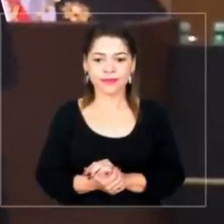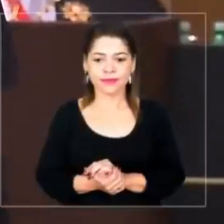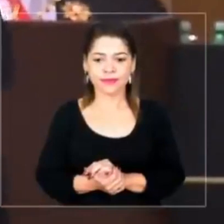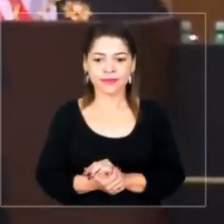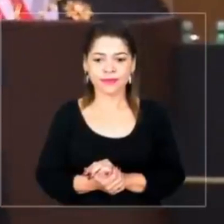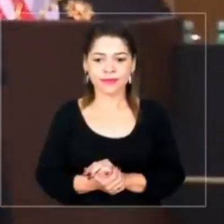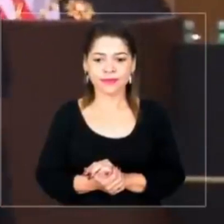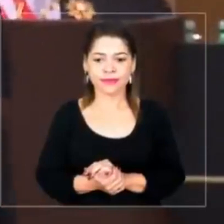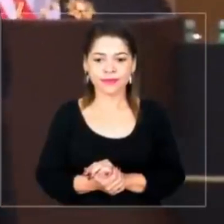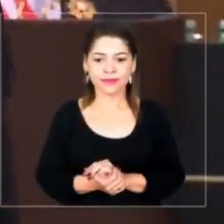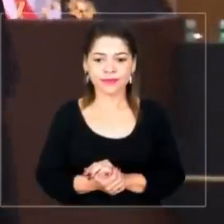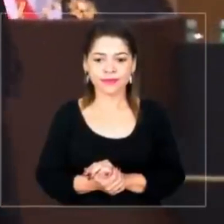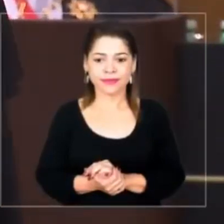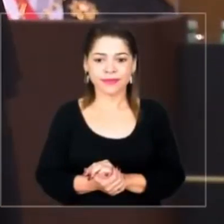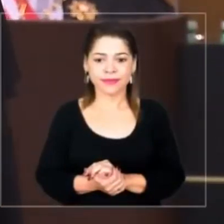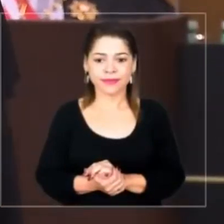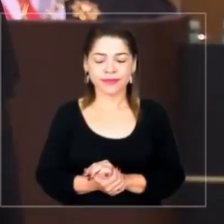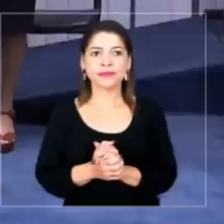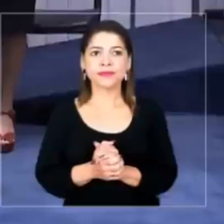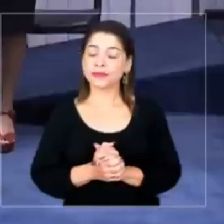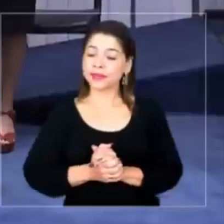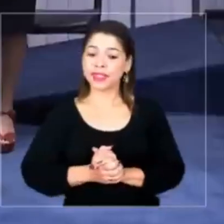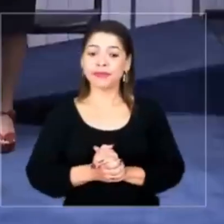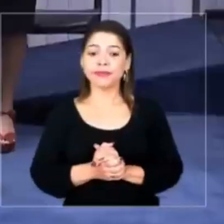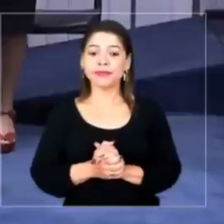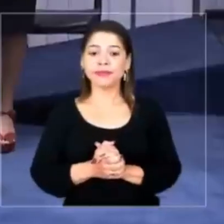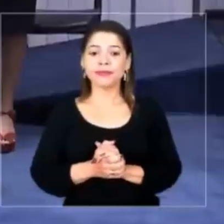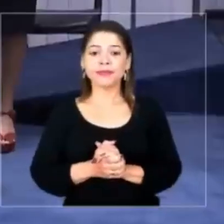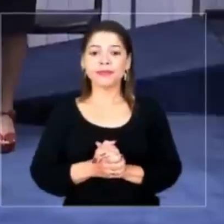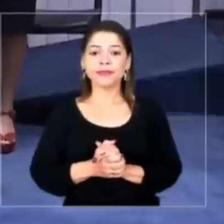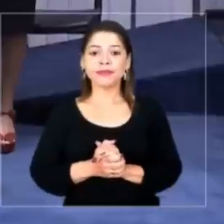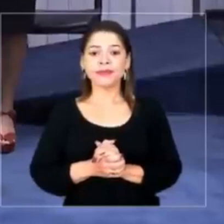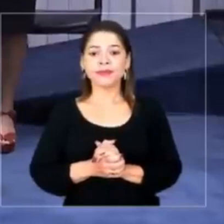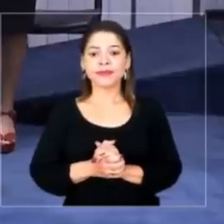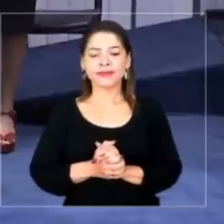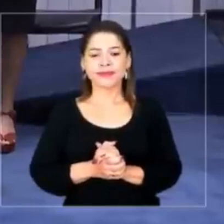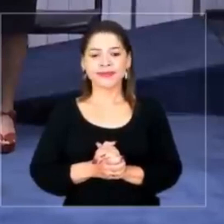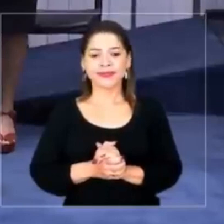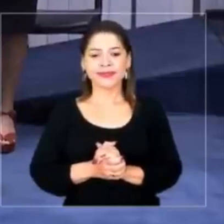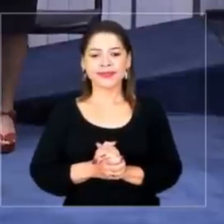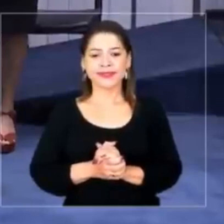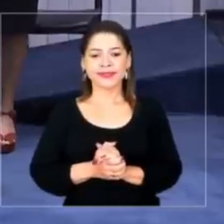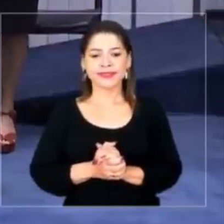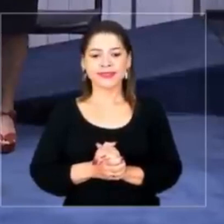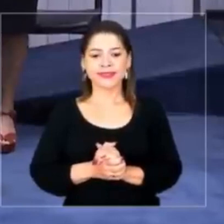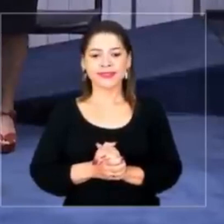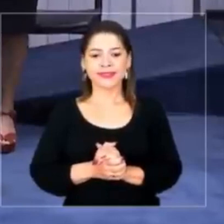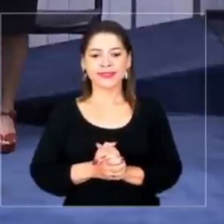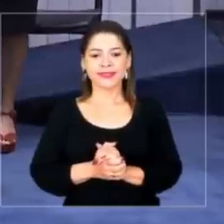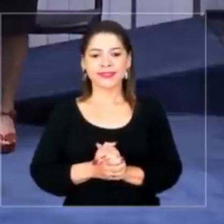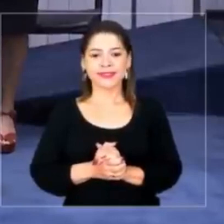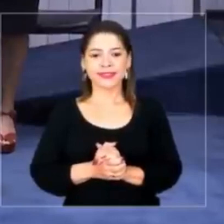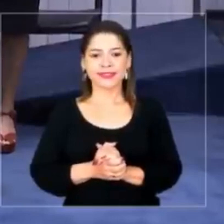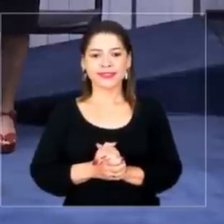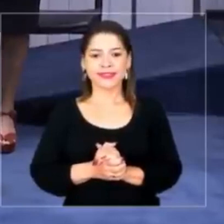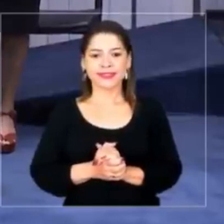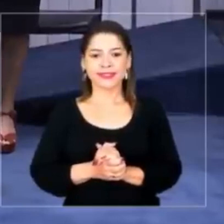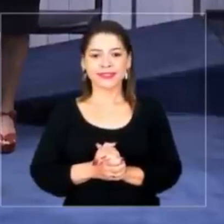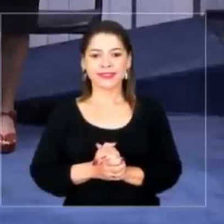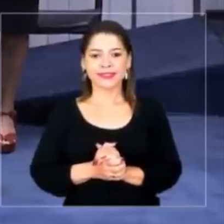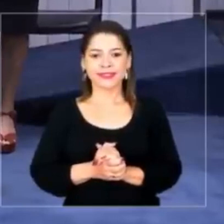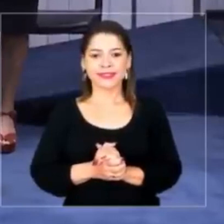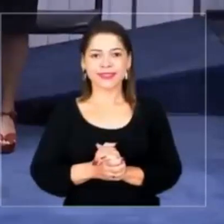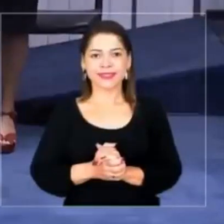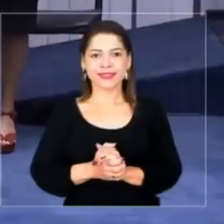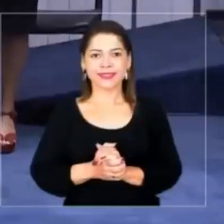Judiciário do Trabalho, durante a cerimônia de posse, Liana Scheib homenageou com uma música o seu pai, Jorge